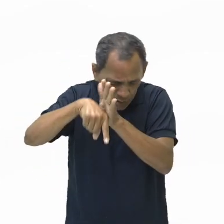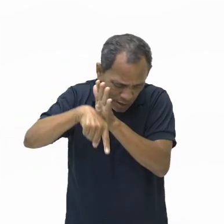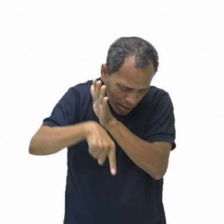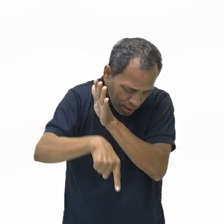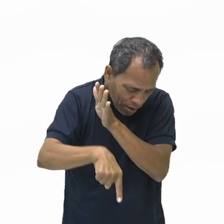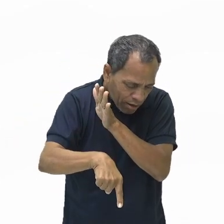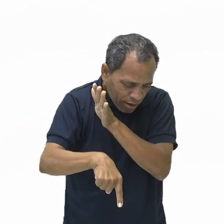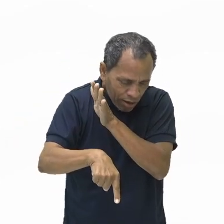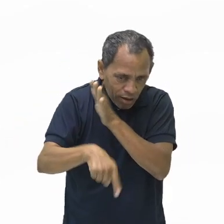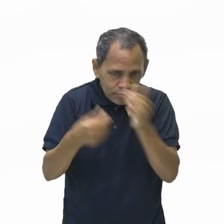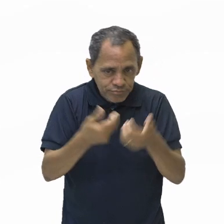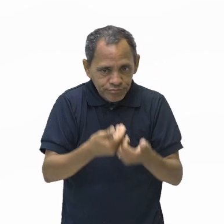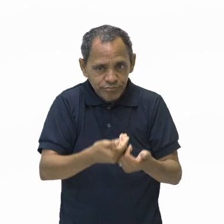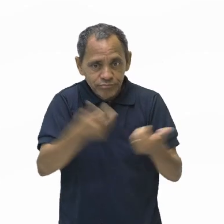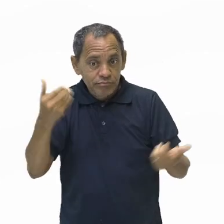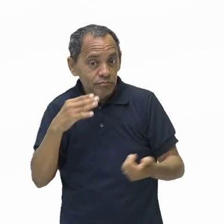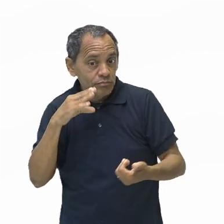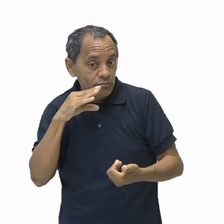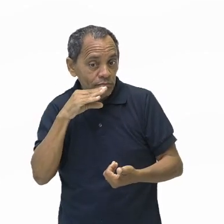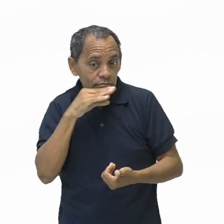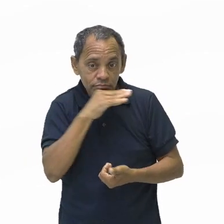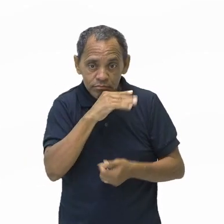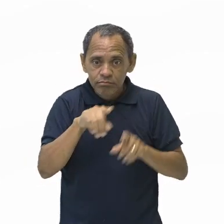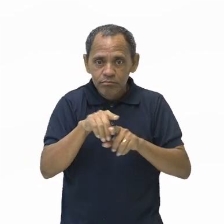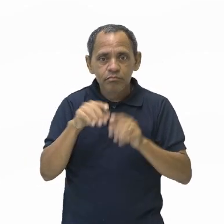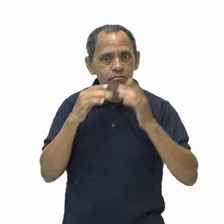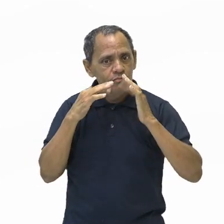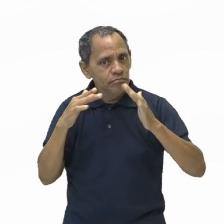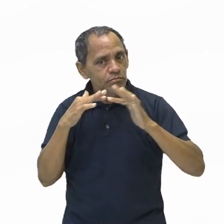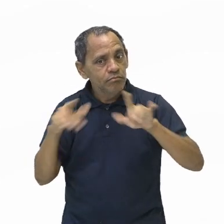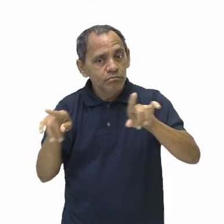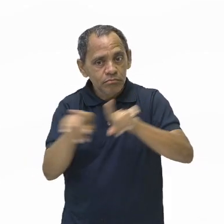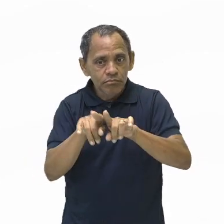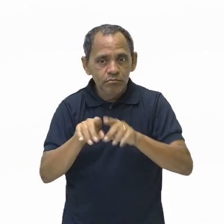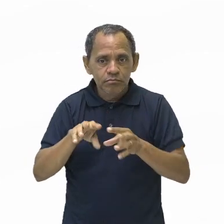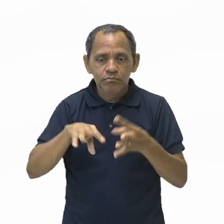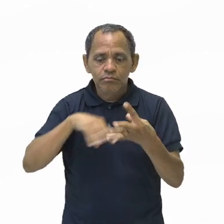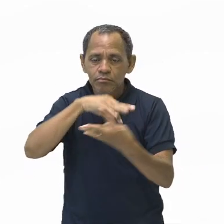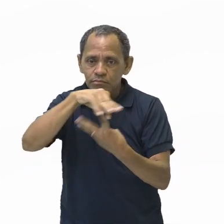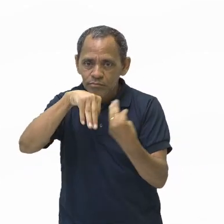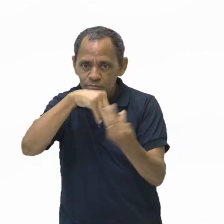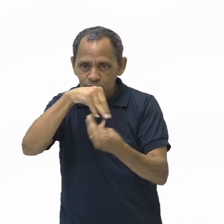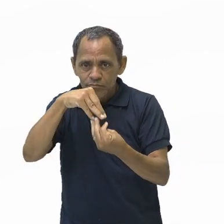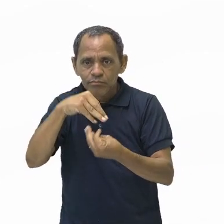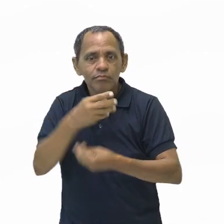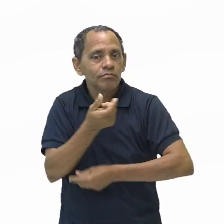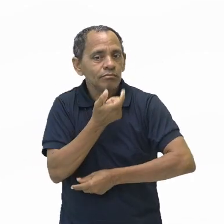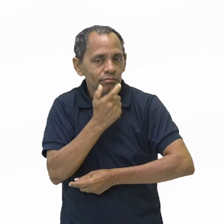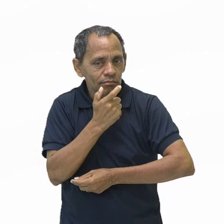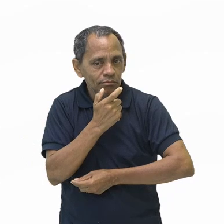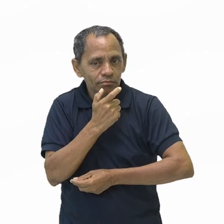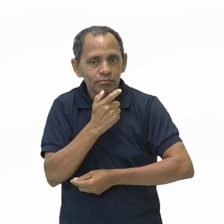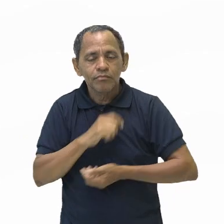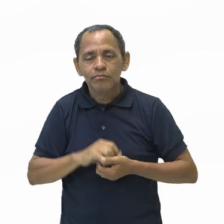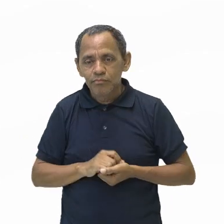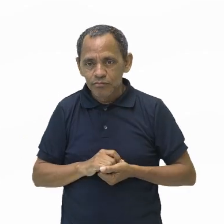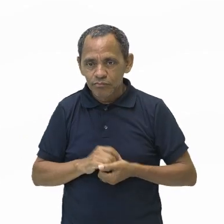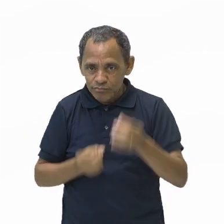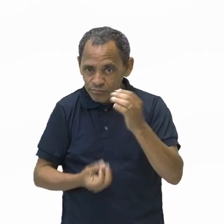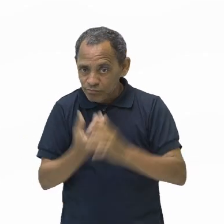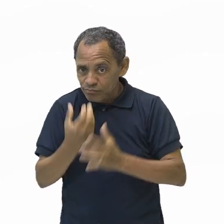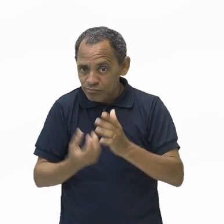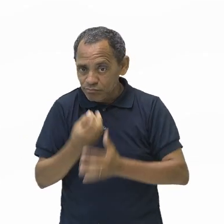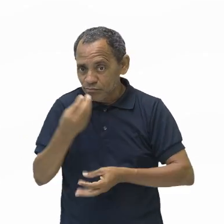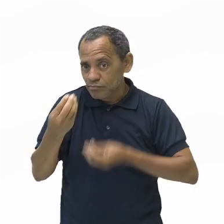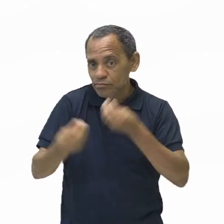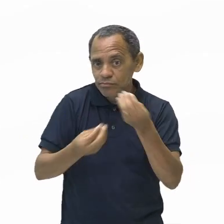separado com aquecimento, mas ele é um composto natural. Já o plástico, os medicamentos, eles foram feitos de